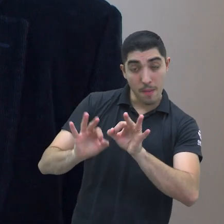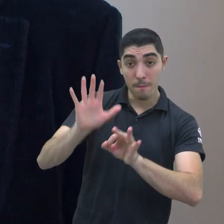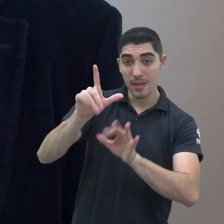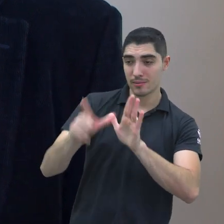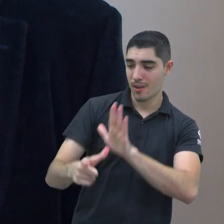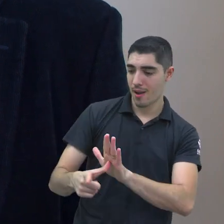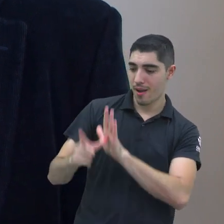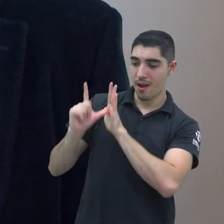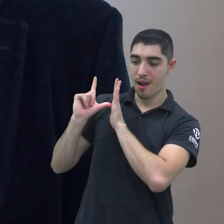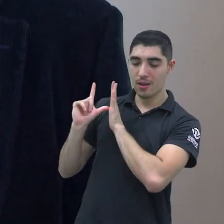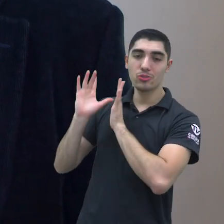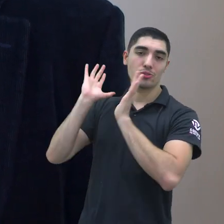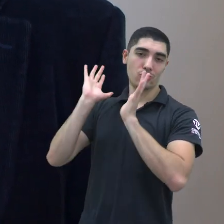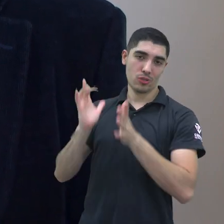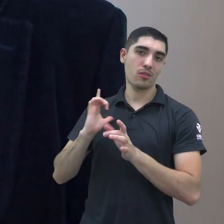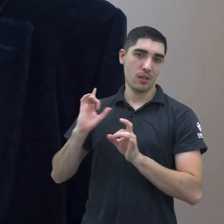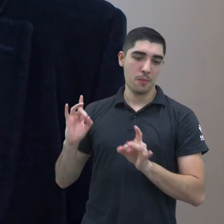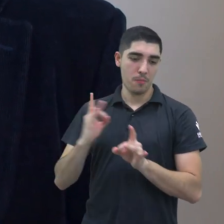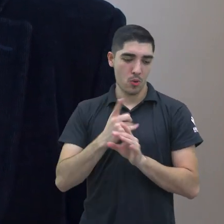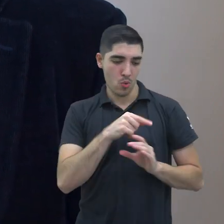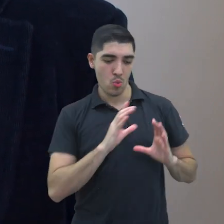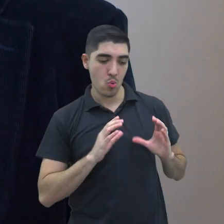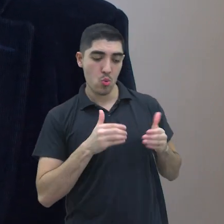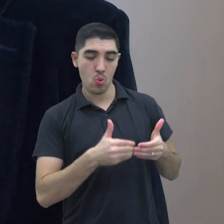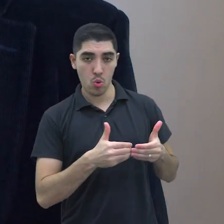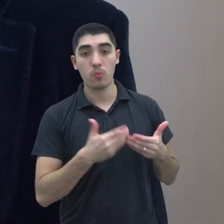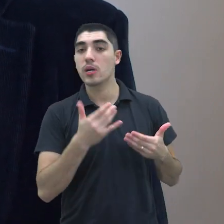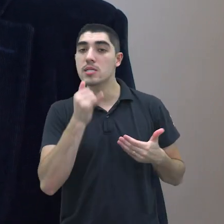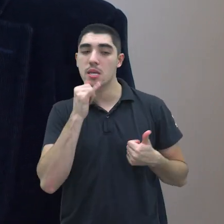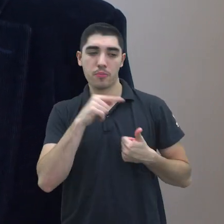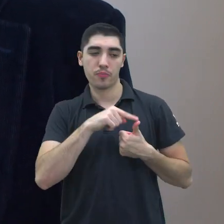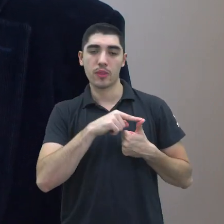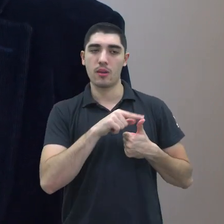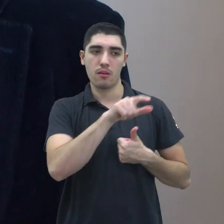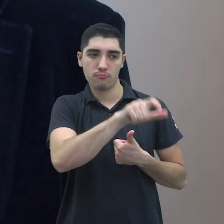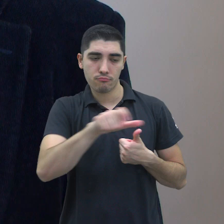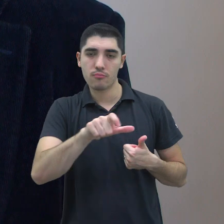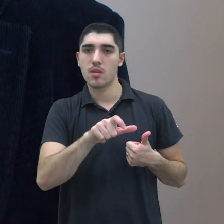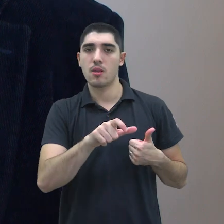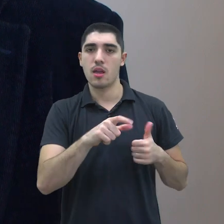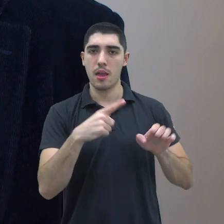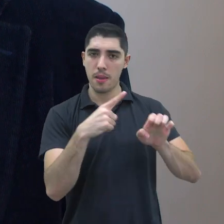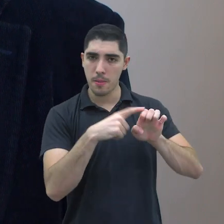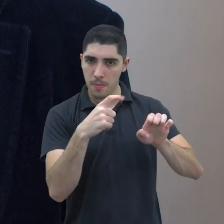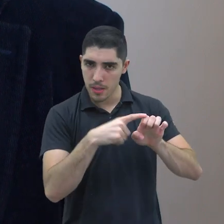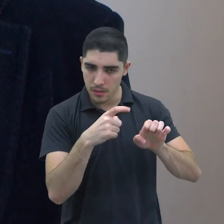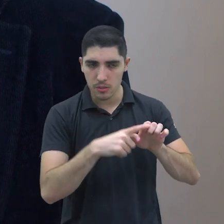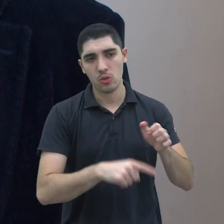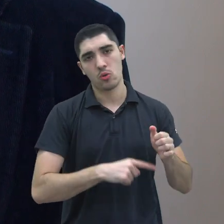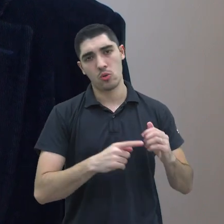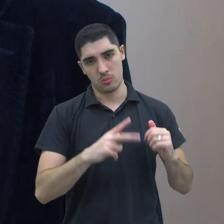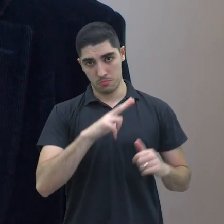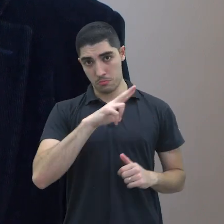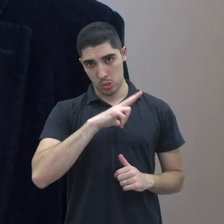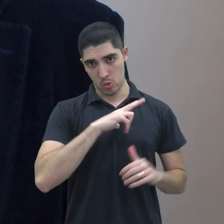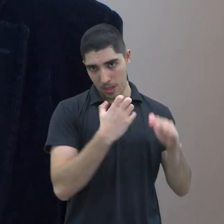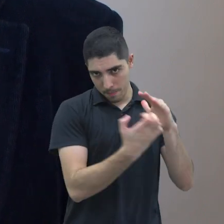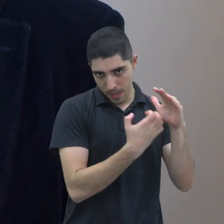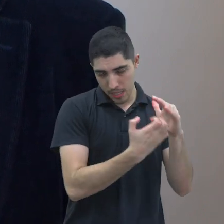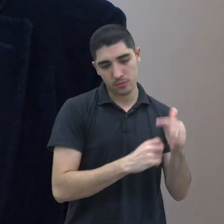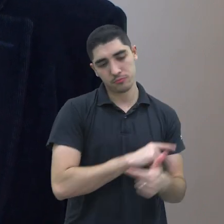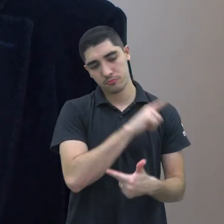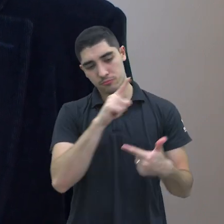trás através do plano diretor, né? Então, é uma parceria entre os empreendedores, né, entre o público e o